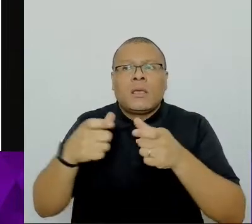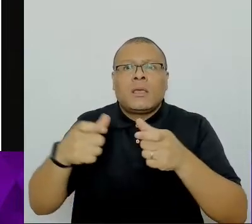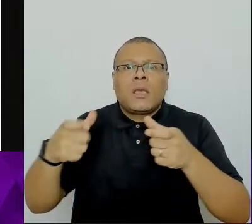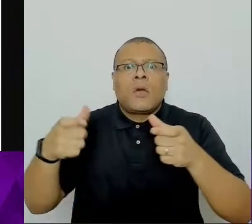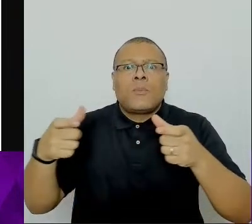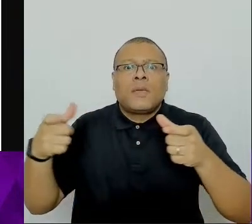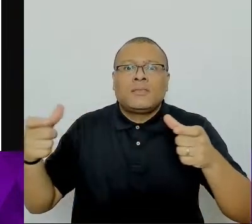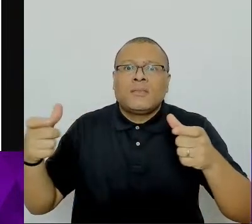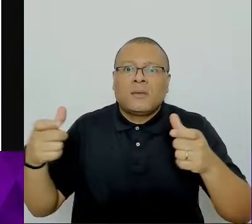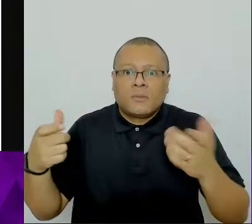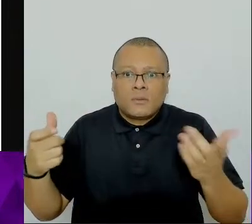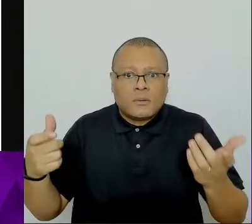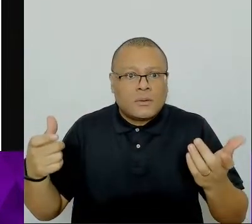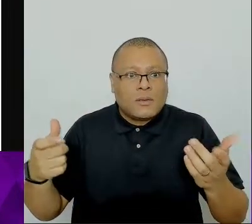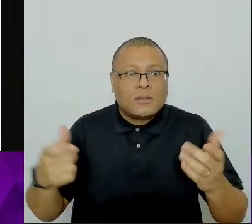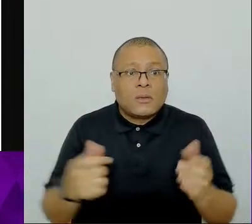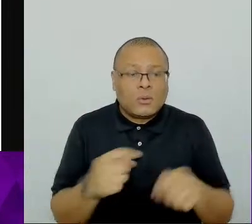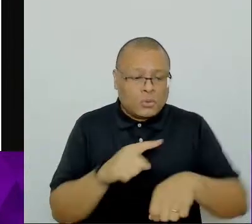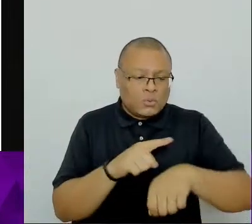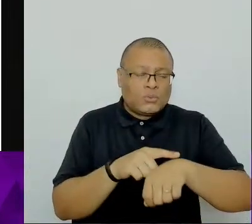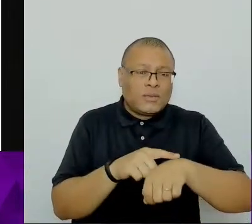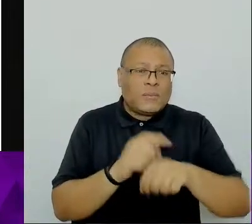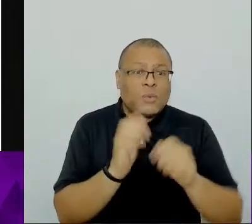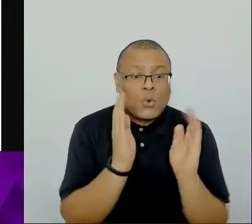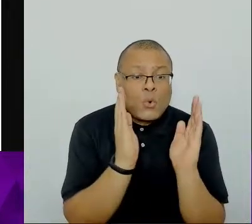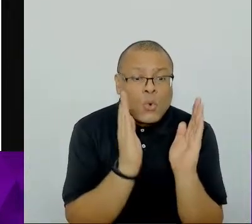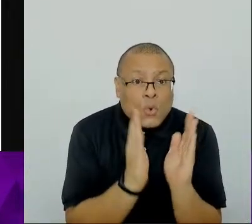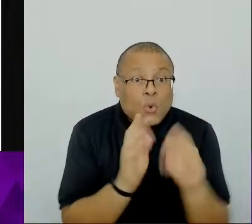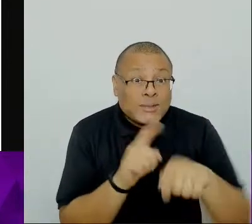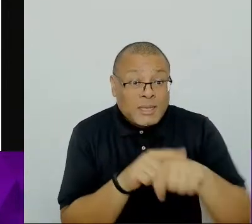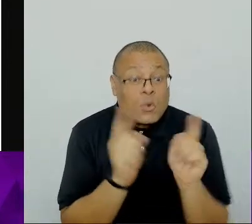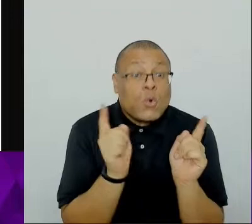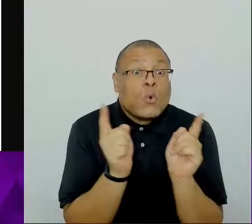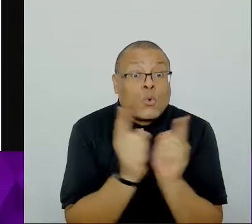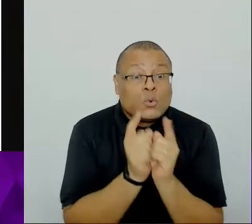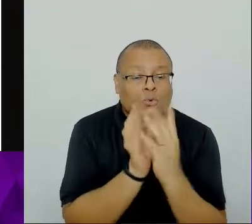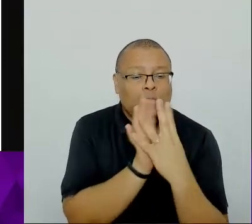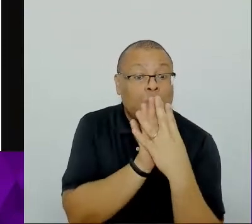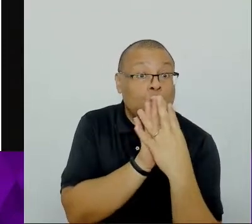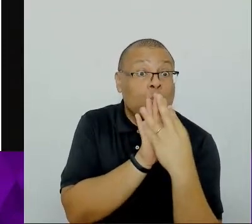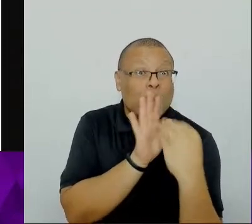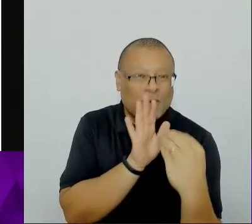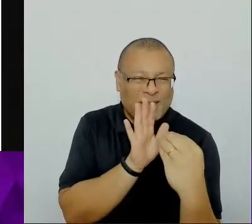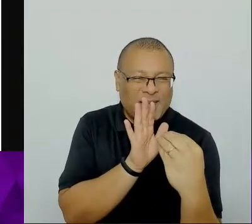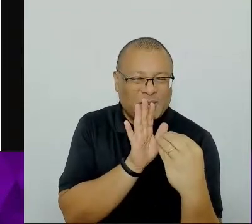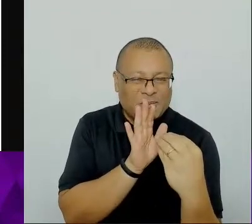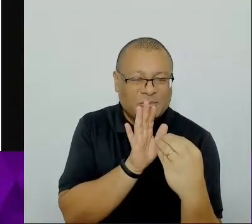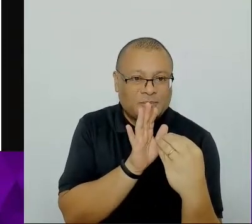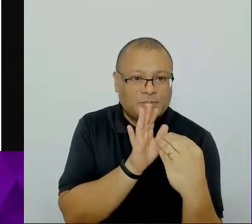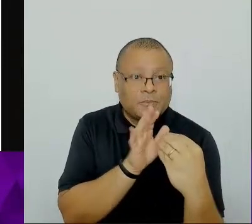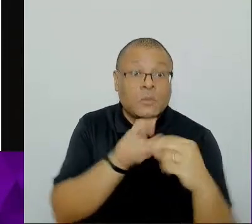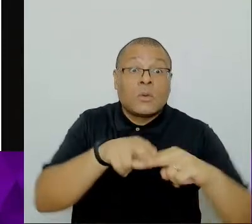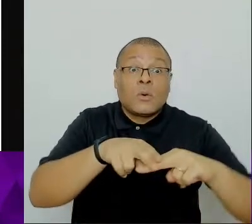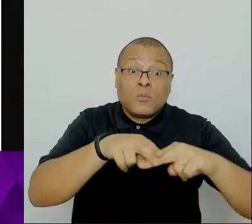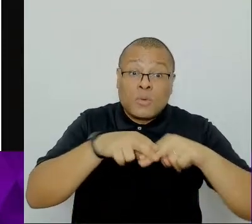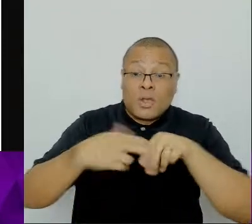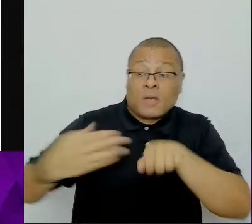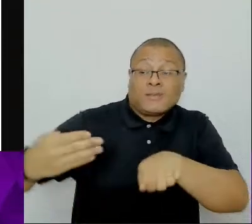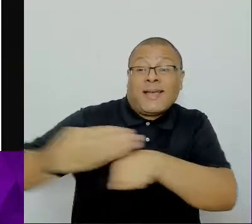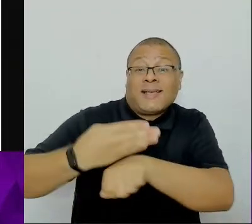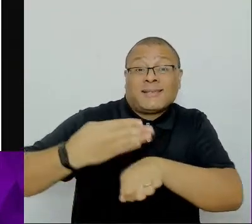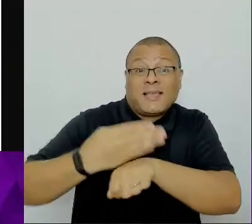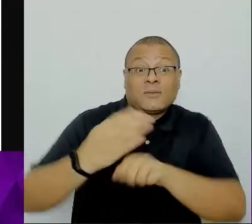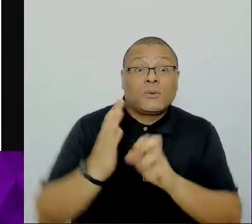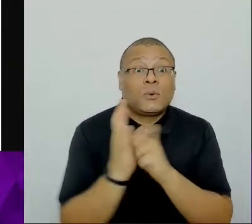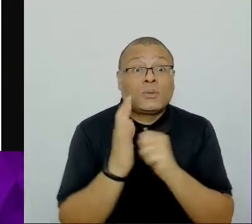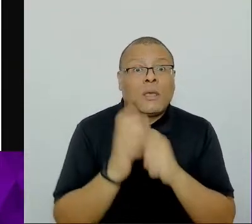Então, num período muito curto de tempo, né, esses modelos, eles, por conta da disponibilidade de dados, eles